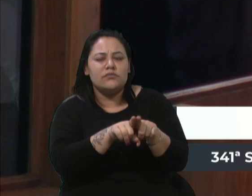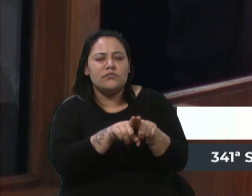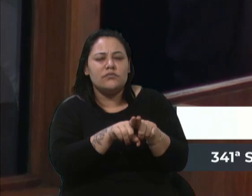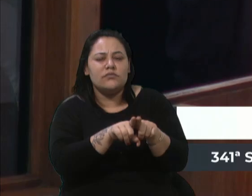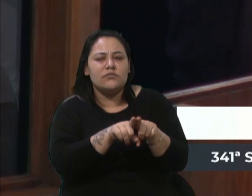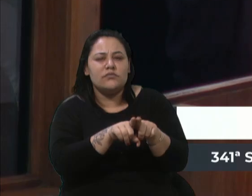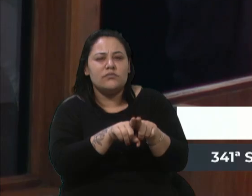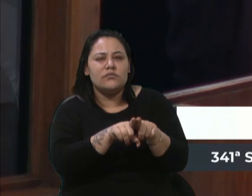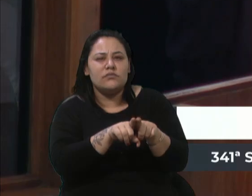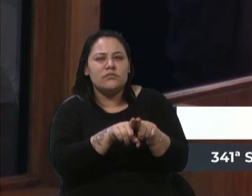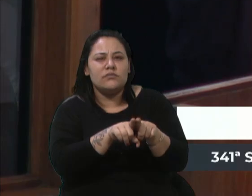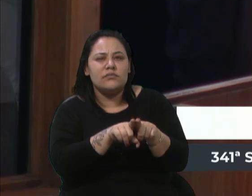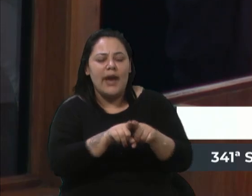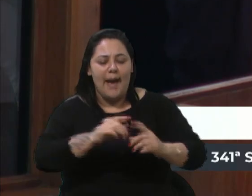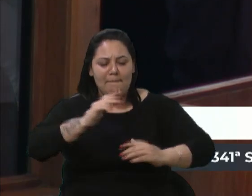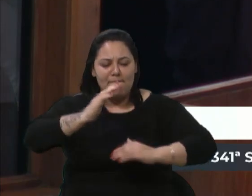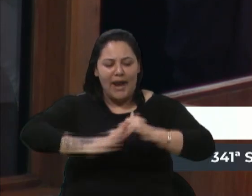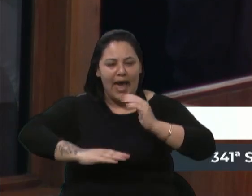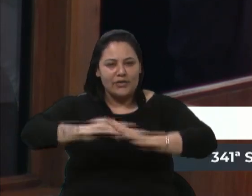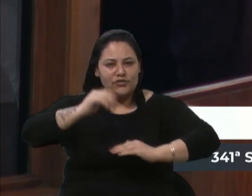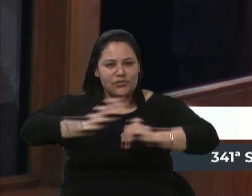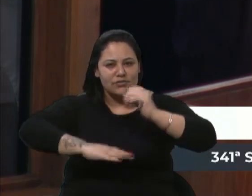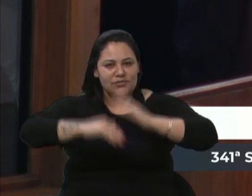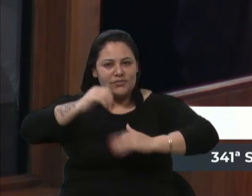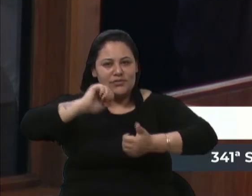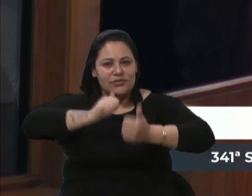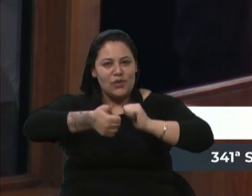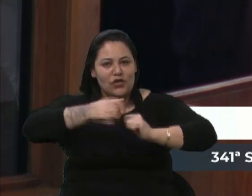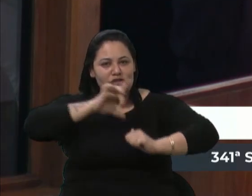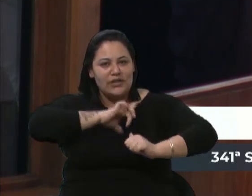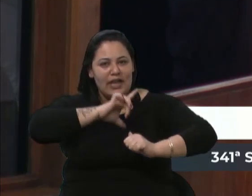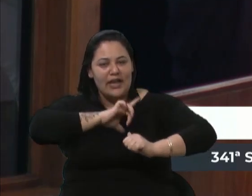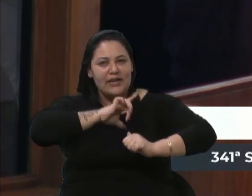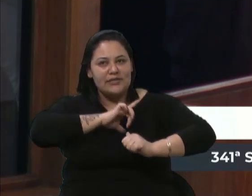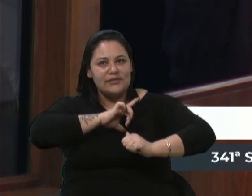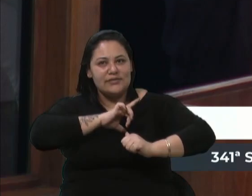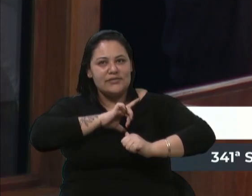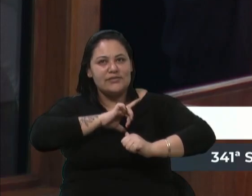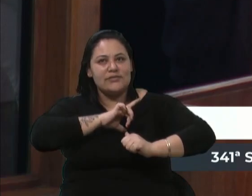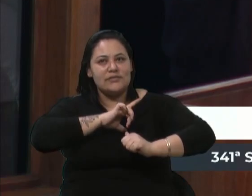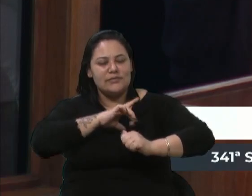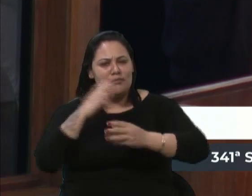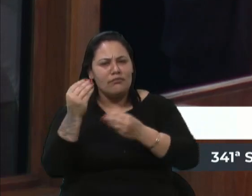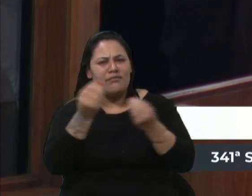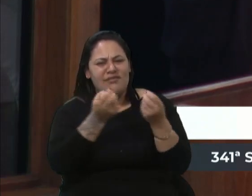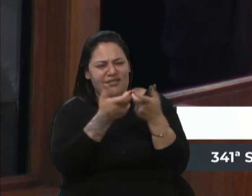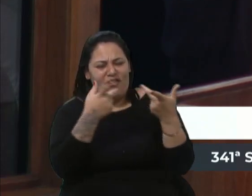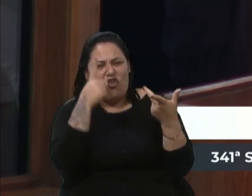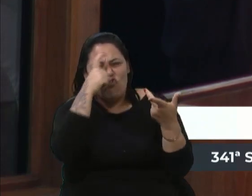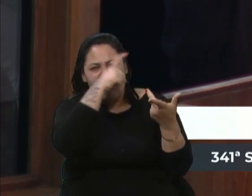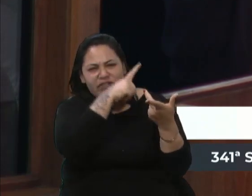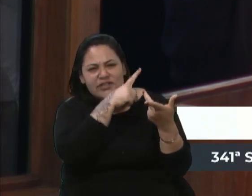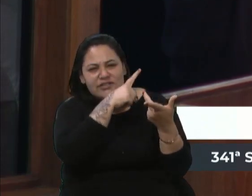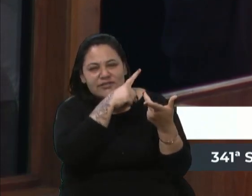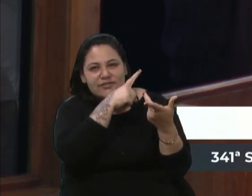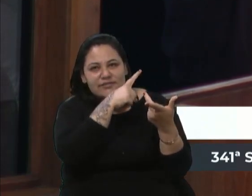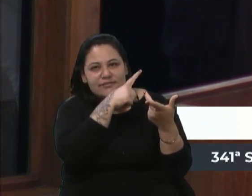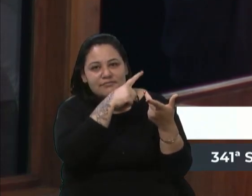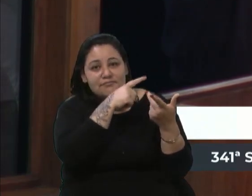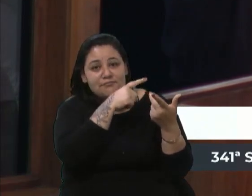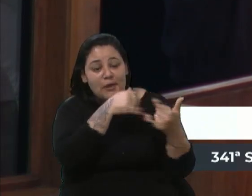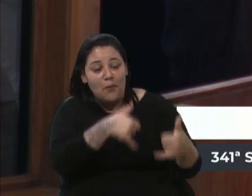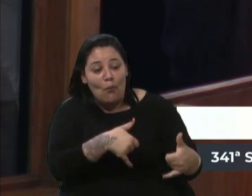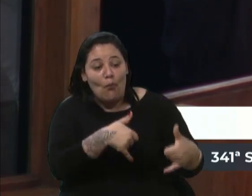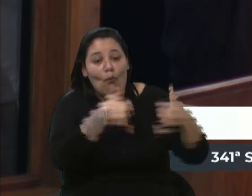nas práticas desportivas, a gente tem um processo ainda muito difícil que privilegia os